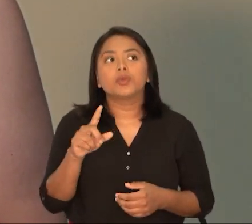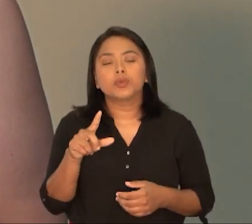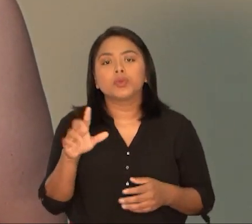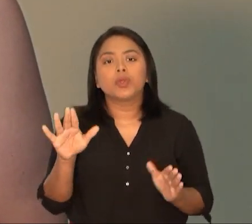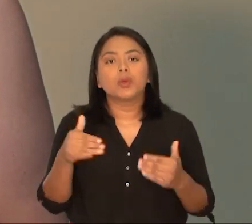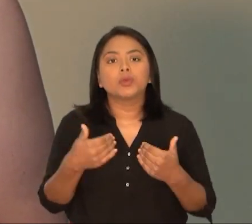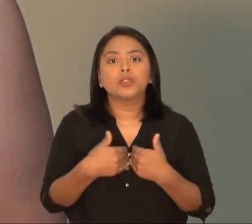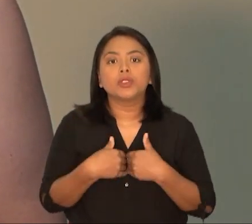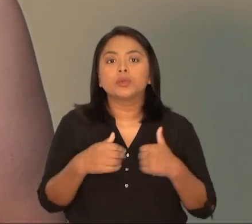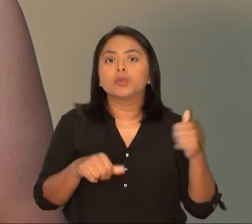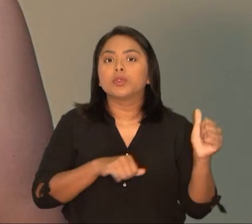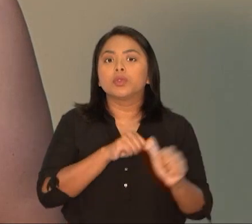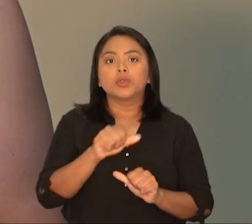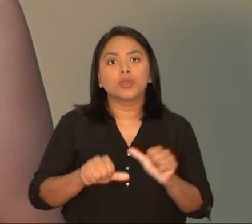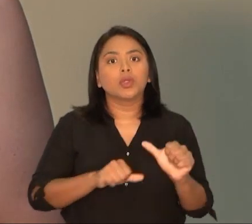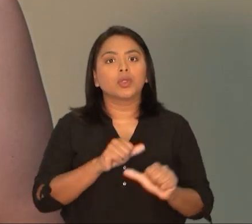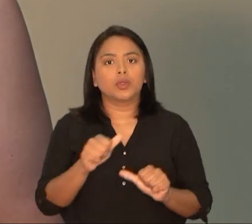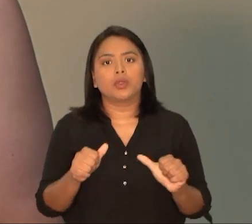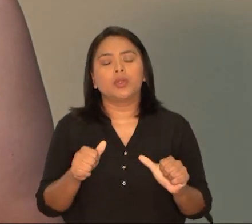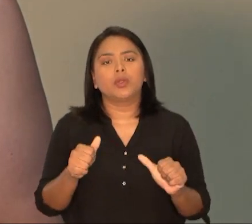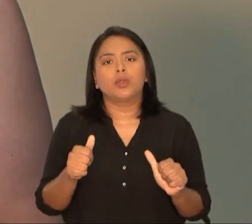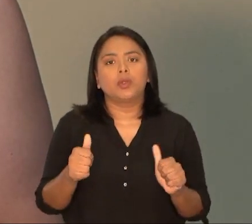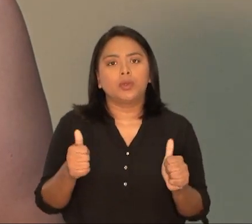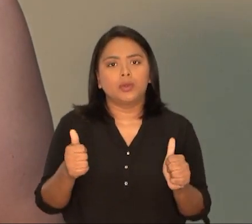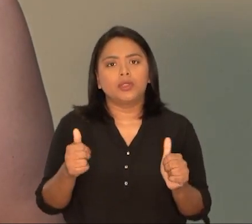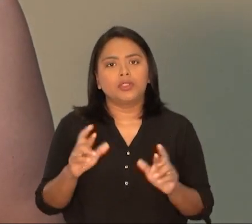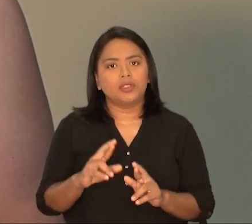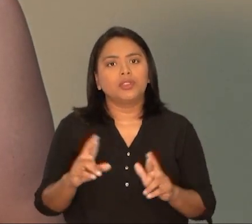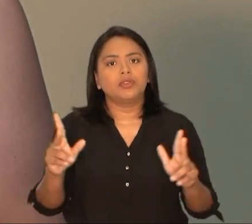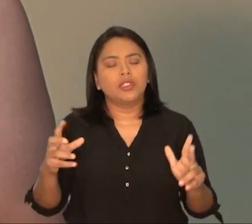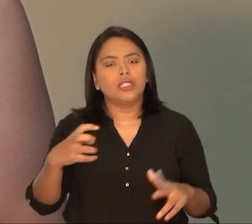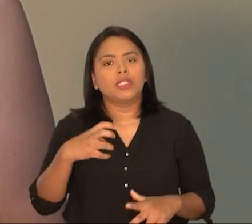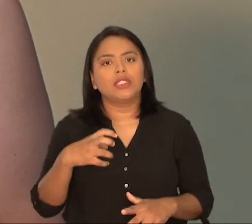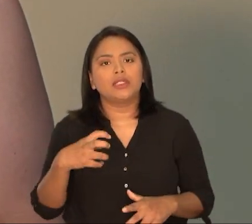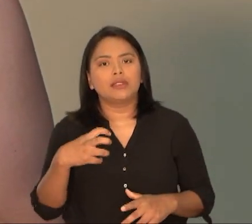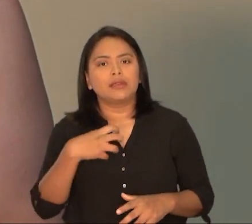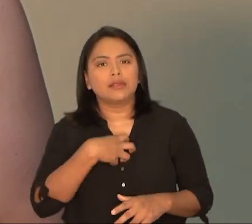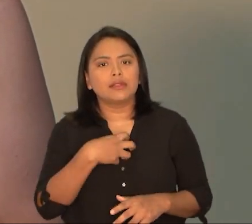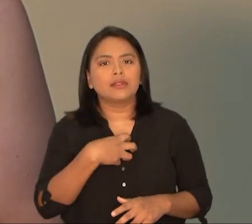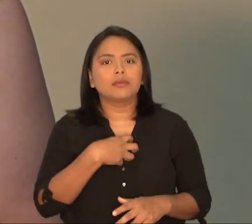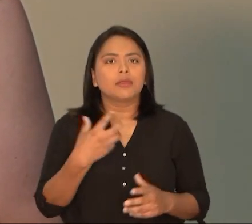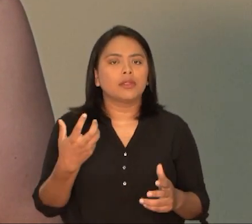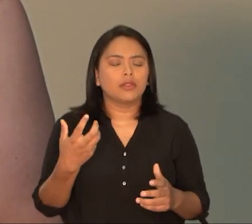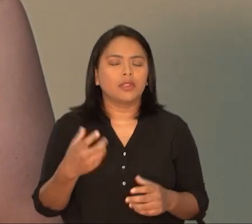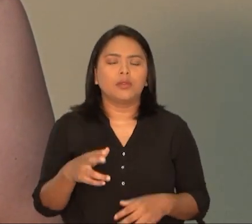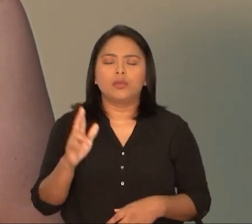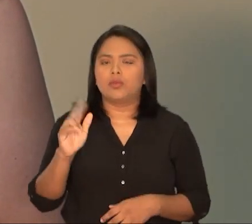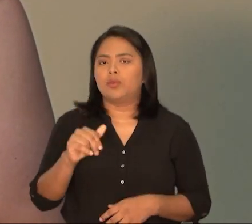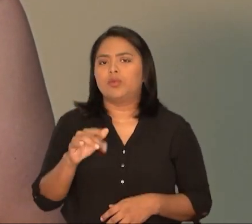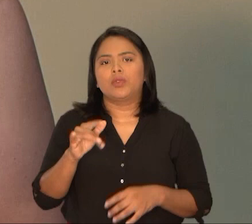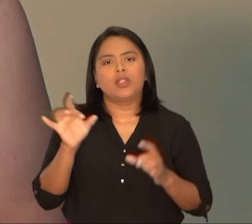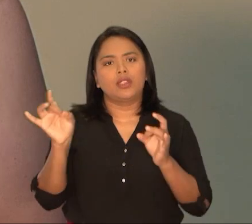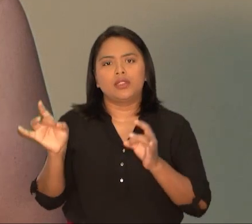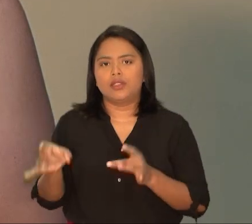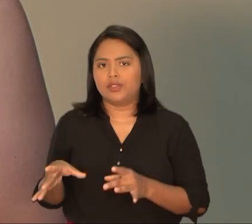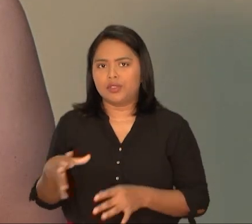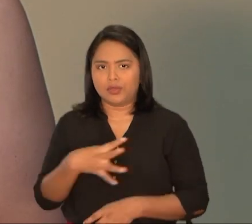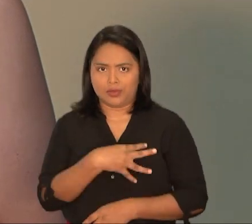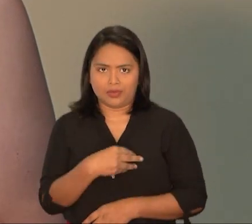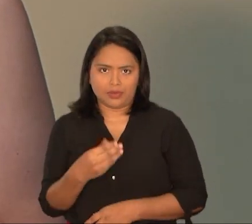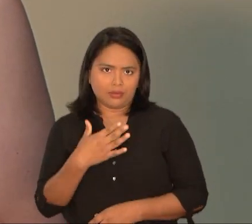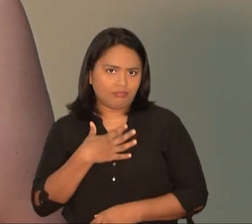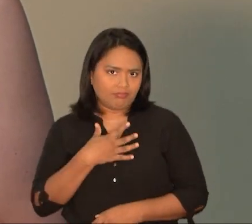crianças autistas, que não tem tantos efeitos colaterais. E eu nunca desisti do meu filho, né?